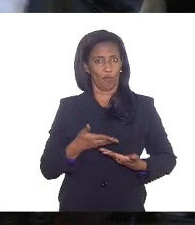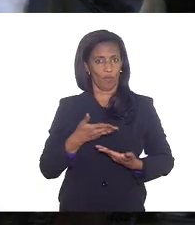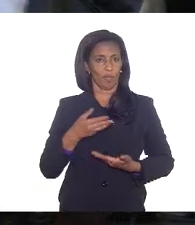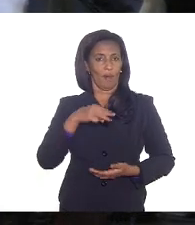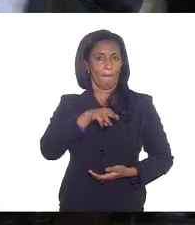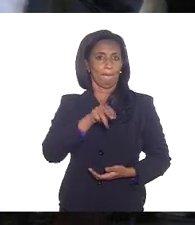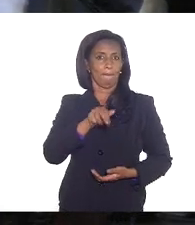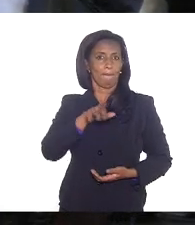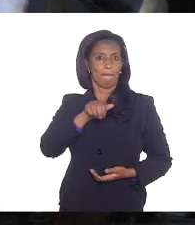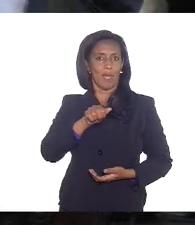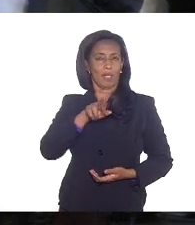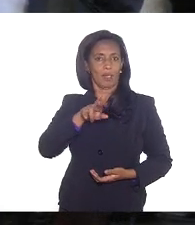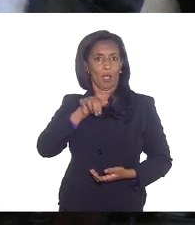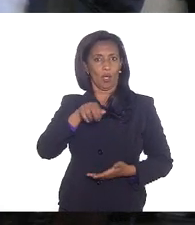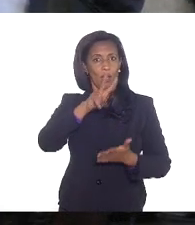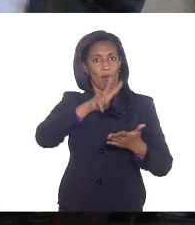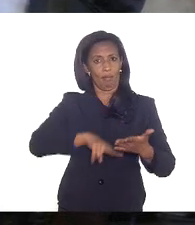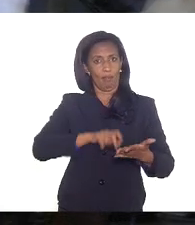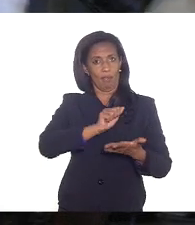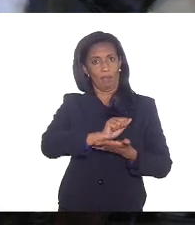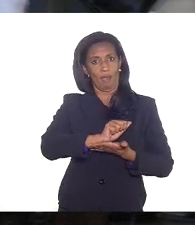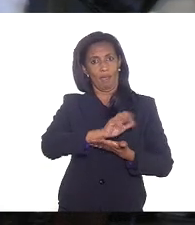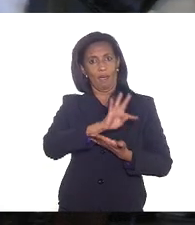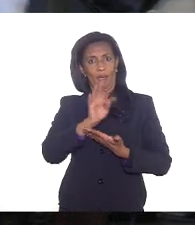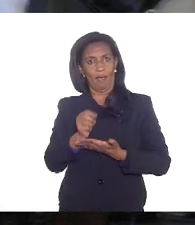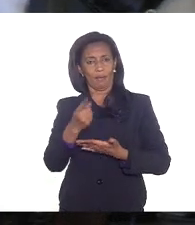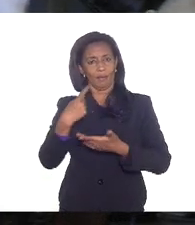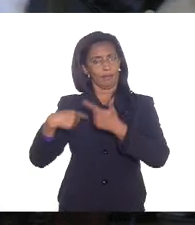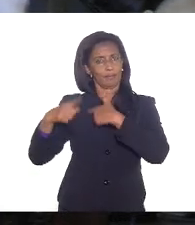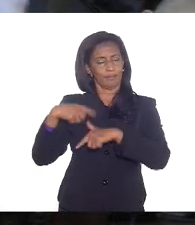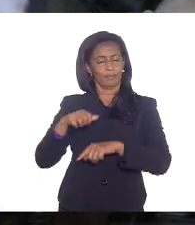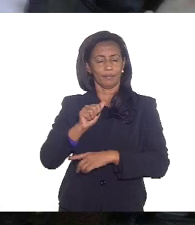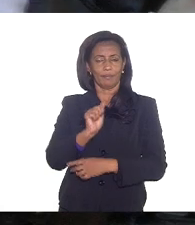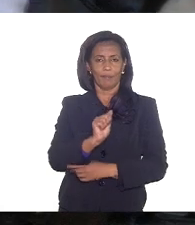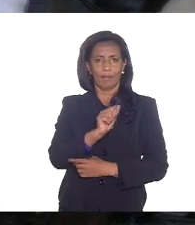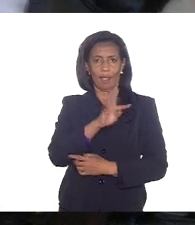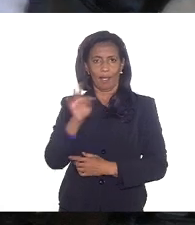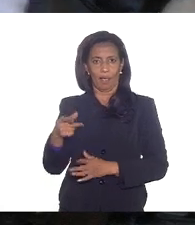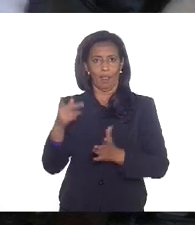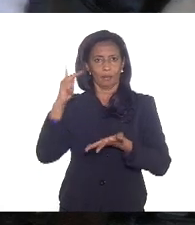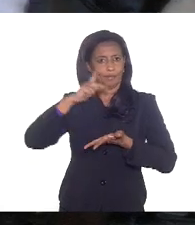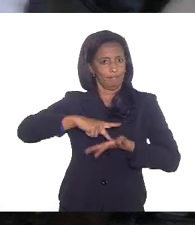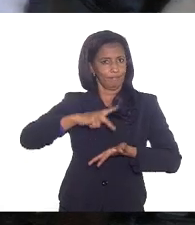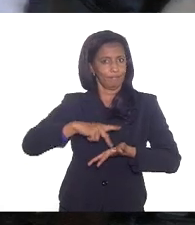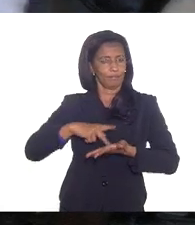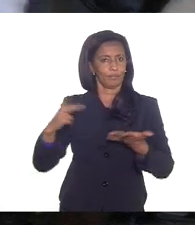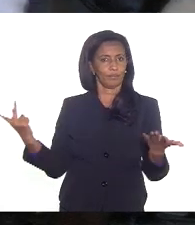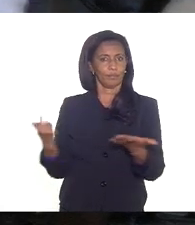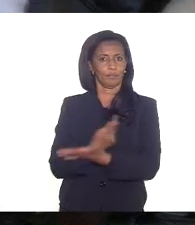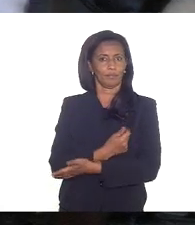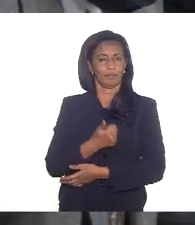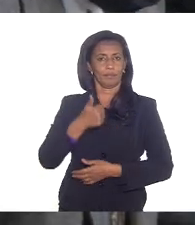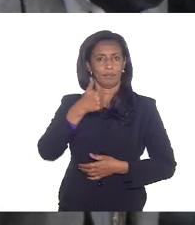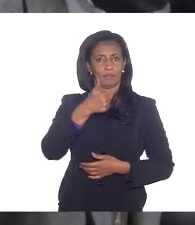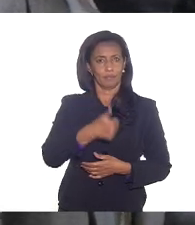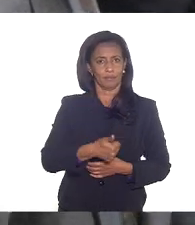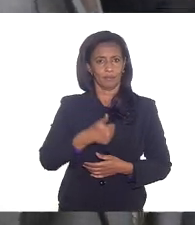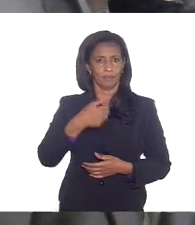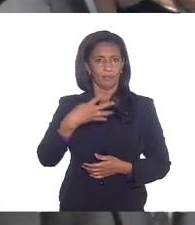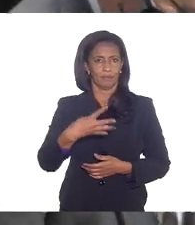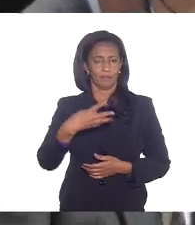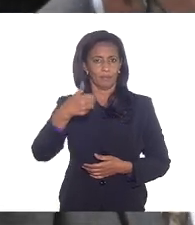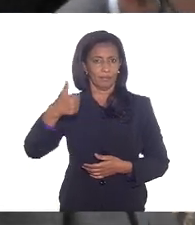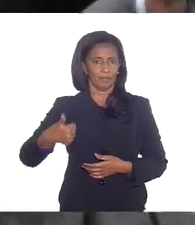Martha Rocha leitura da ata da sessão anterior reflete com exatidão o ocorrido na